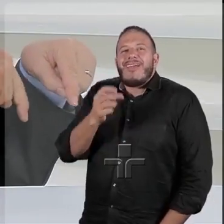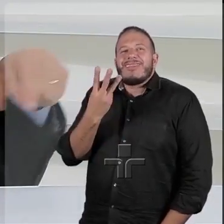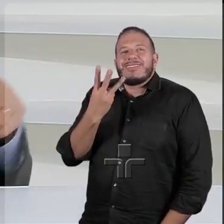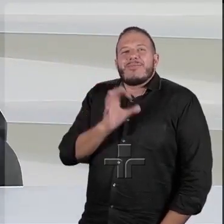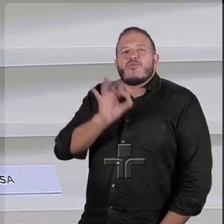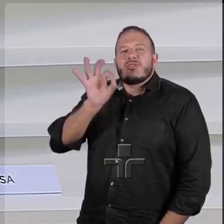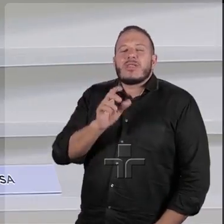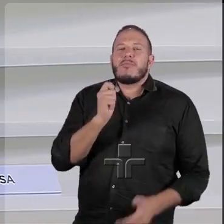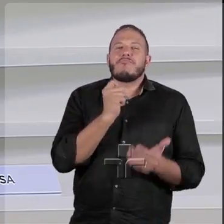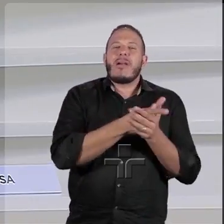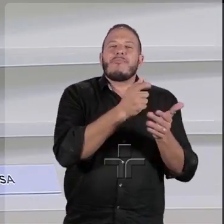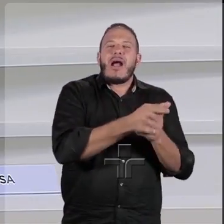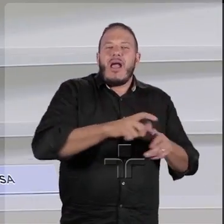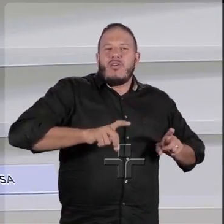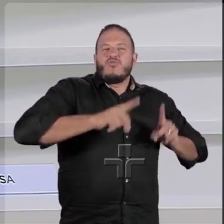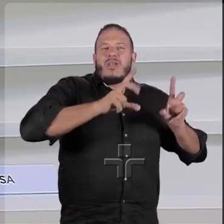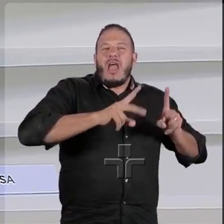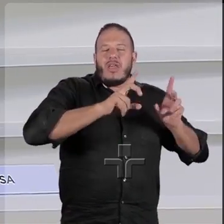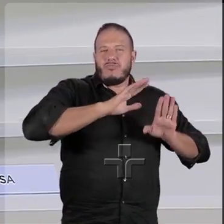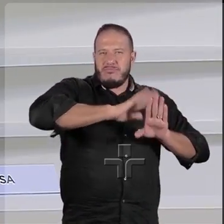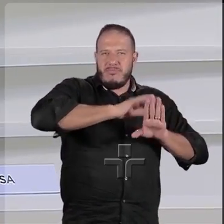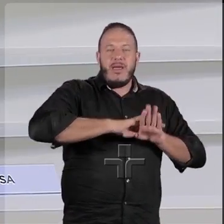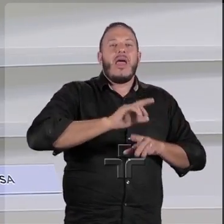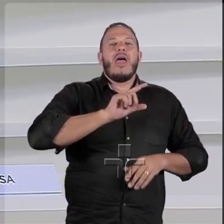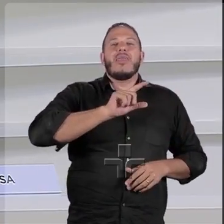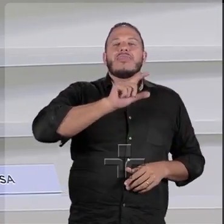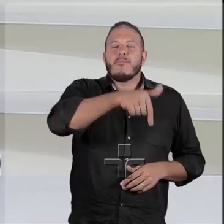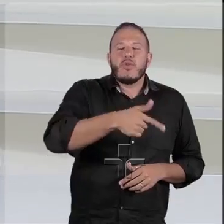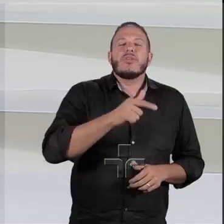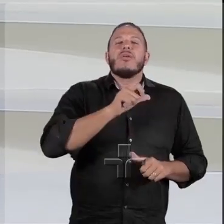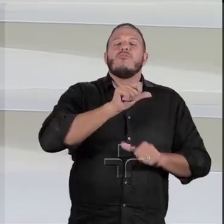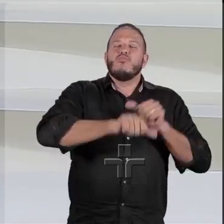gastos. Depois se deu o nome de DRU.